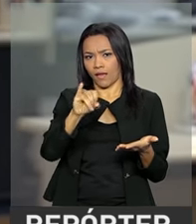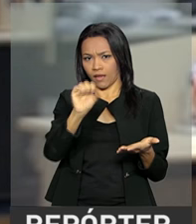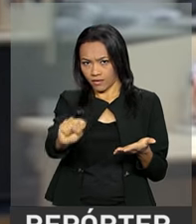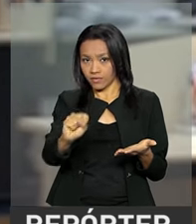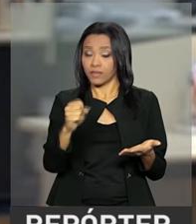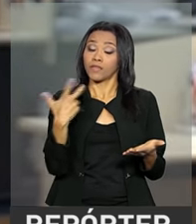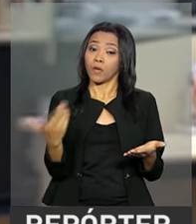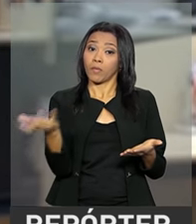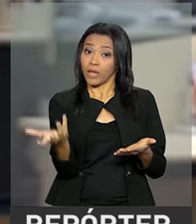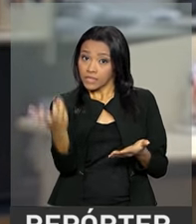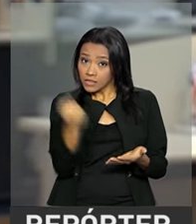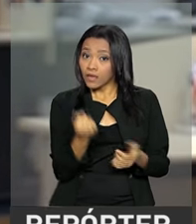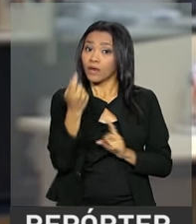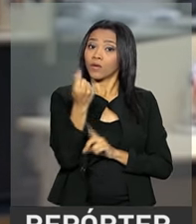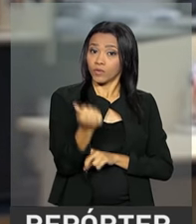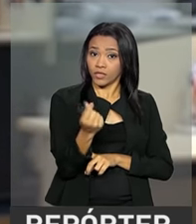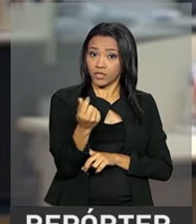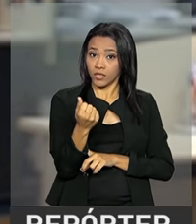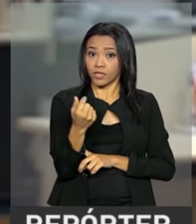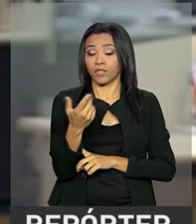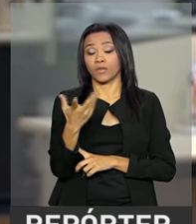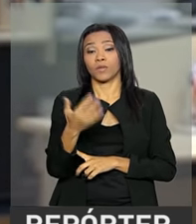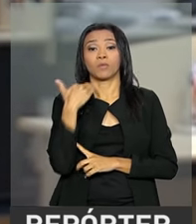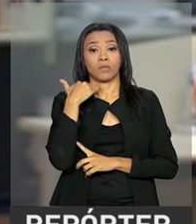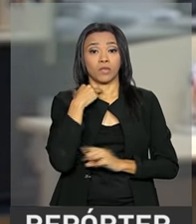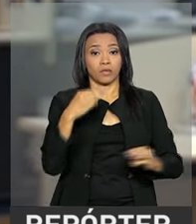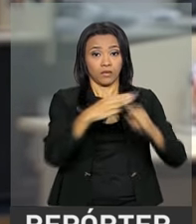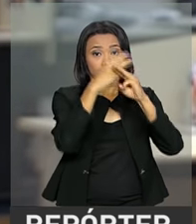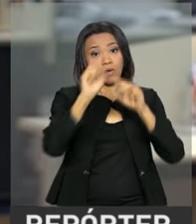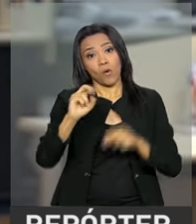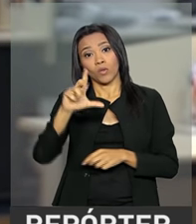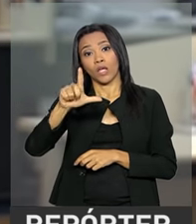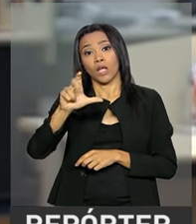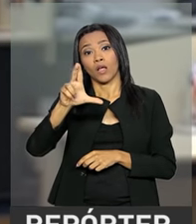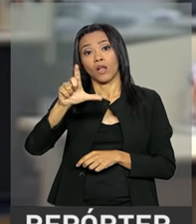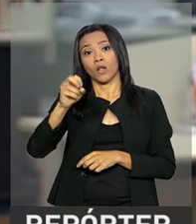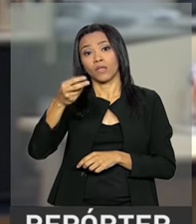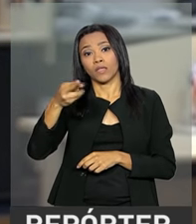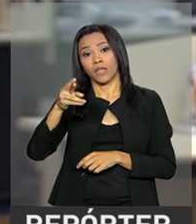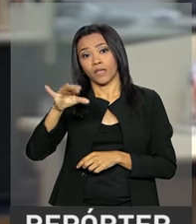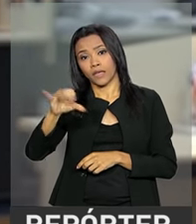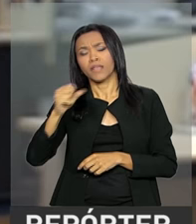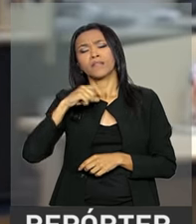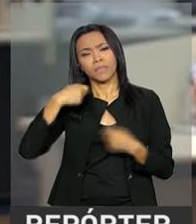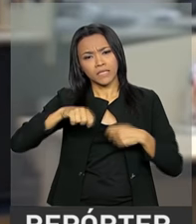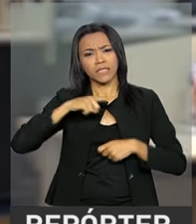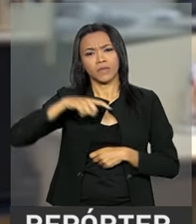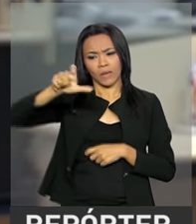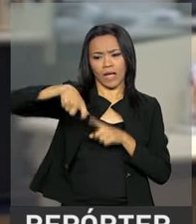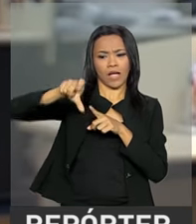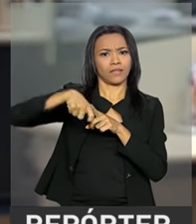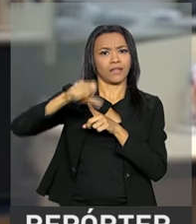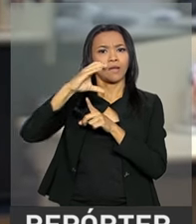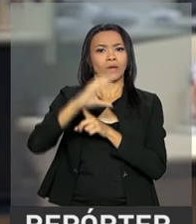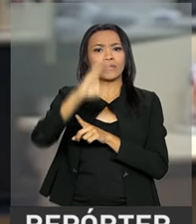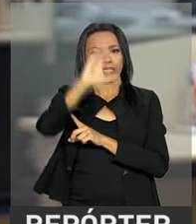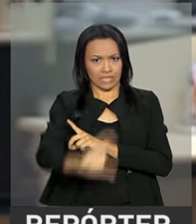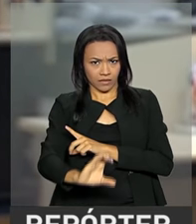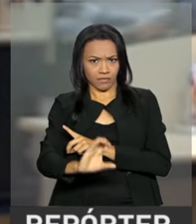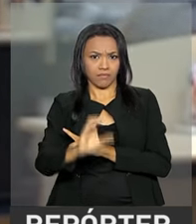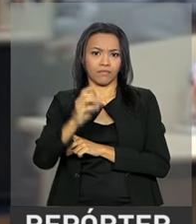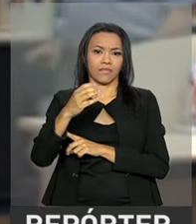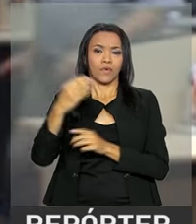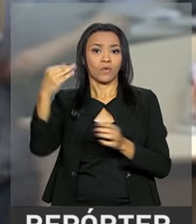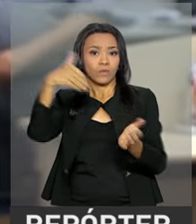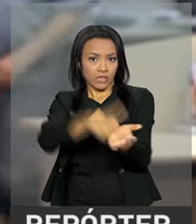o benefício em caixas eletrônicos e casas lotéricas, é preciso também ter o cartão do cidadão com senha registrada. Quem ainda não tem esse cartão deve